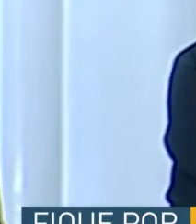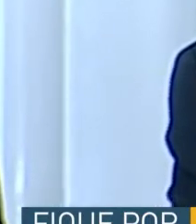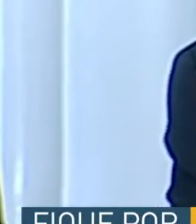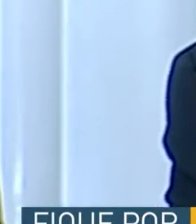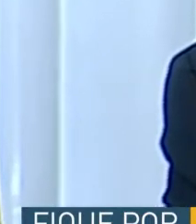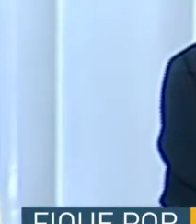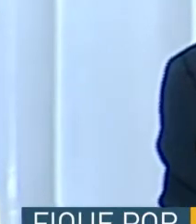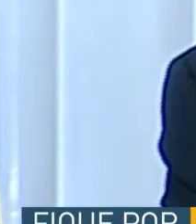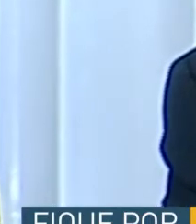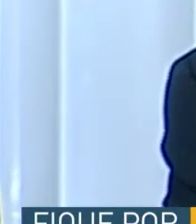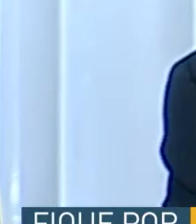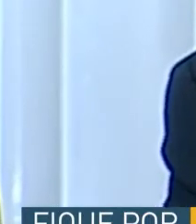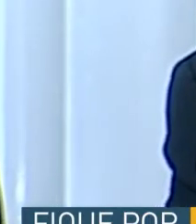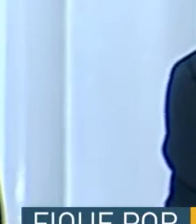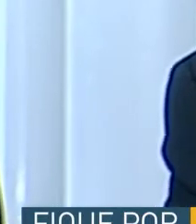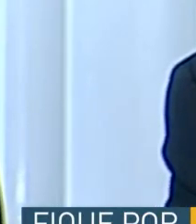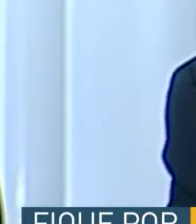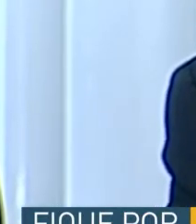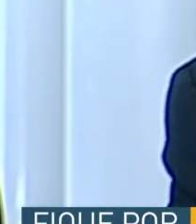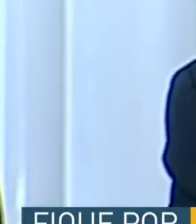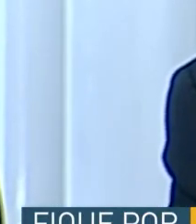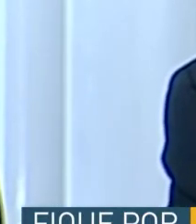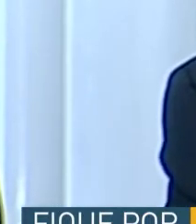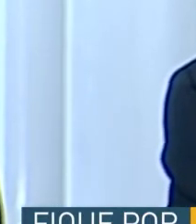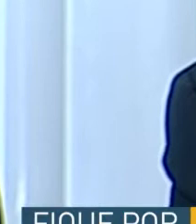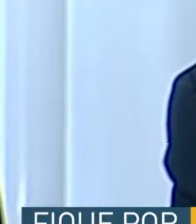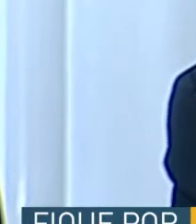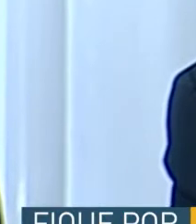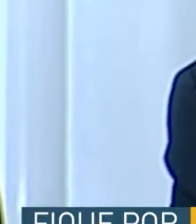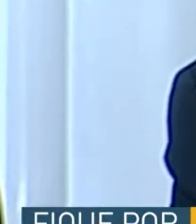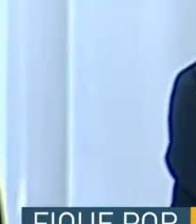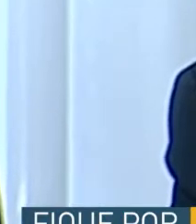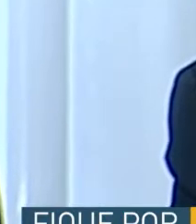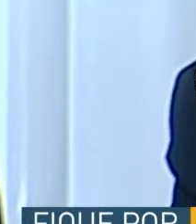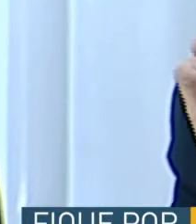orçamento. Com outros benefícios, BPC, LOAS, etc., isso vai a